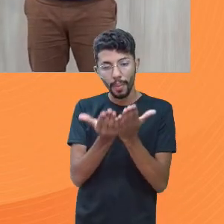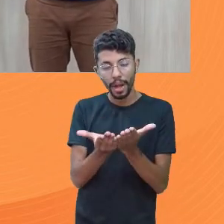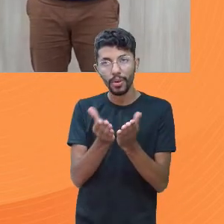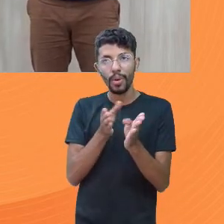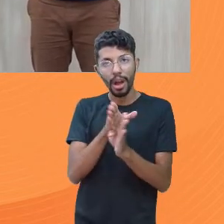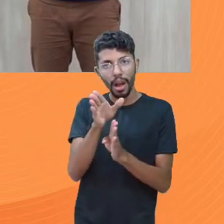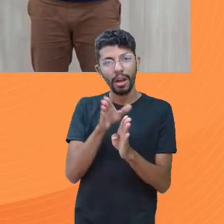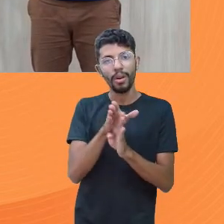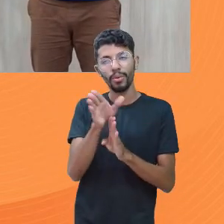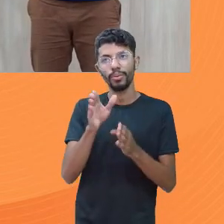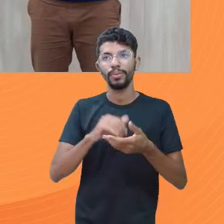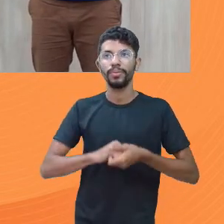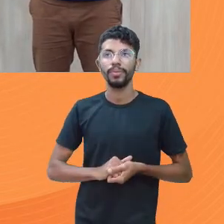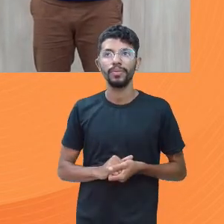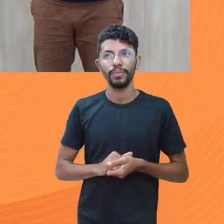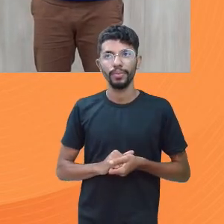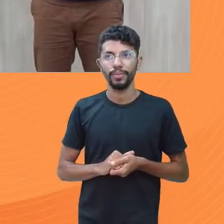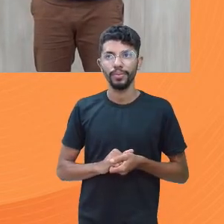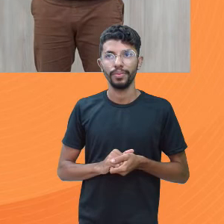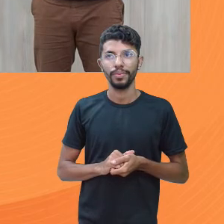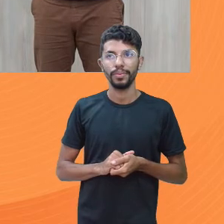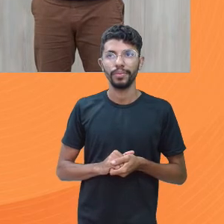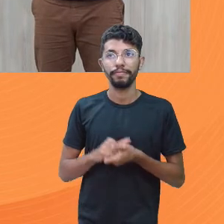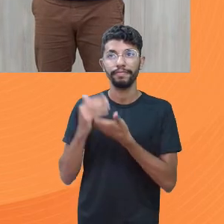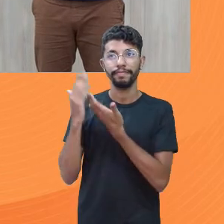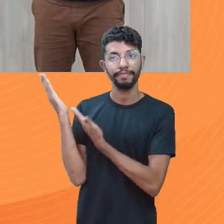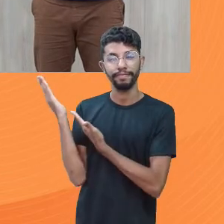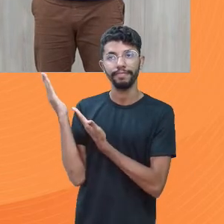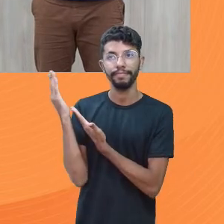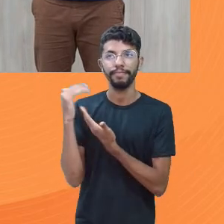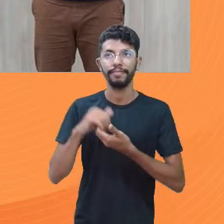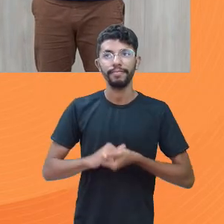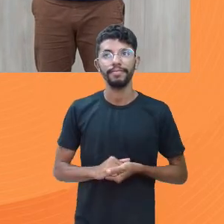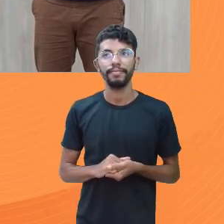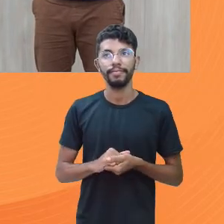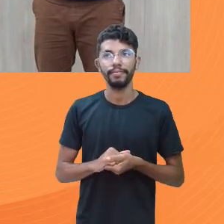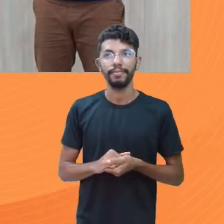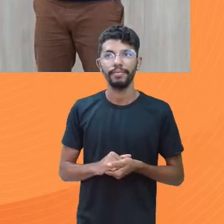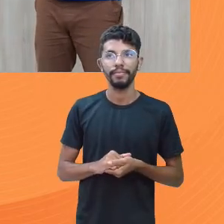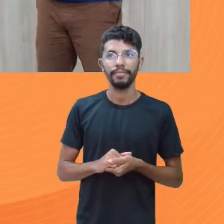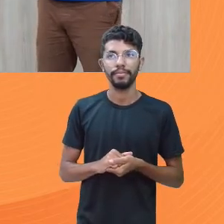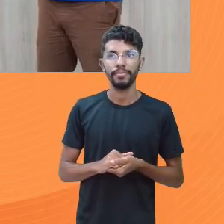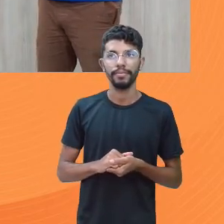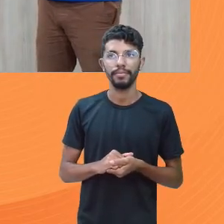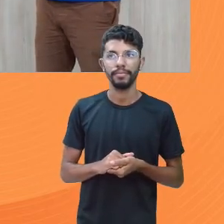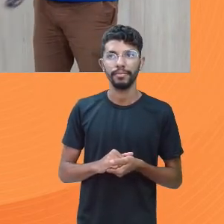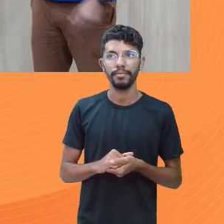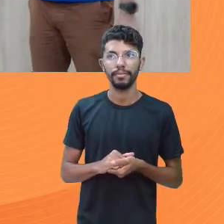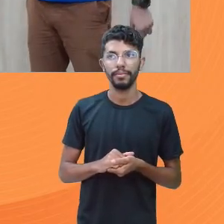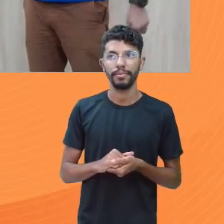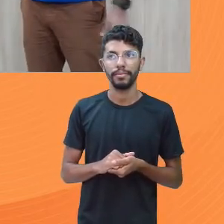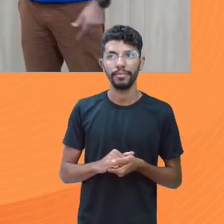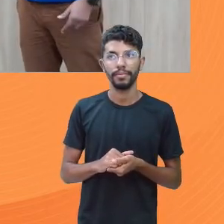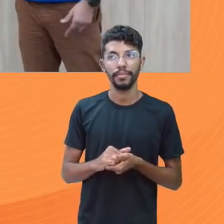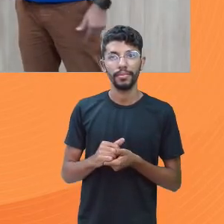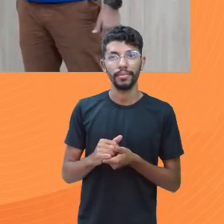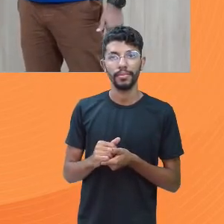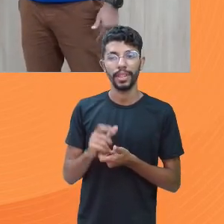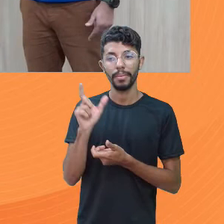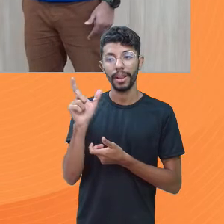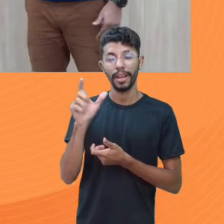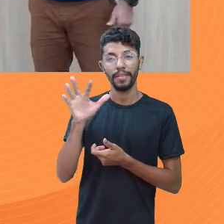o manual de instruções, certo? Olha aí o manual de instruções dessa caixa. Frágil aí, ó, palavra bem parecida em português.